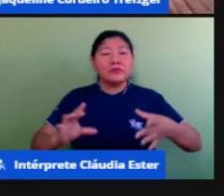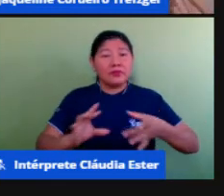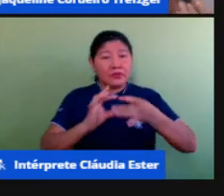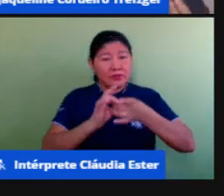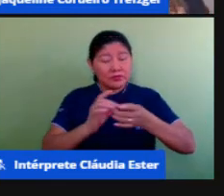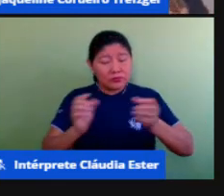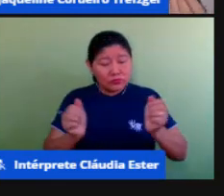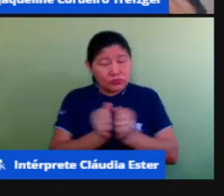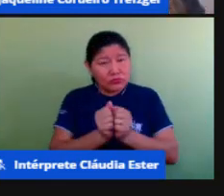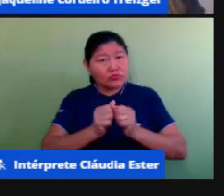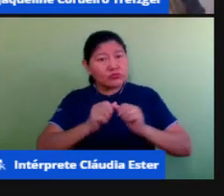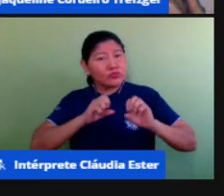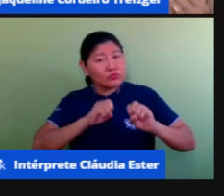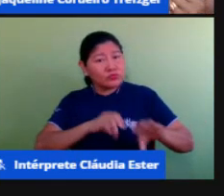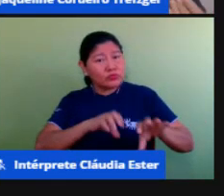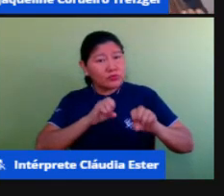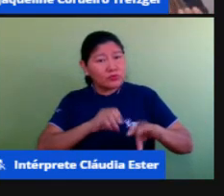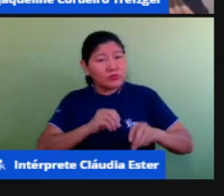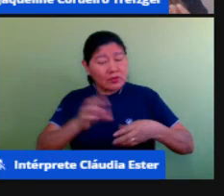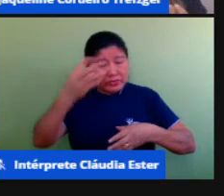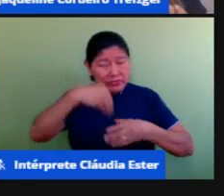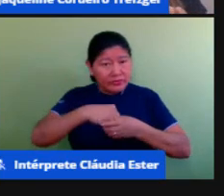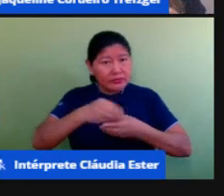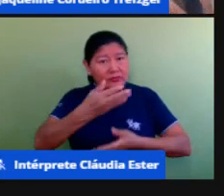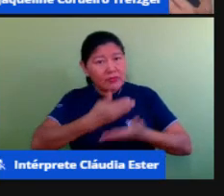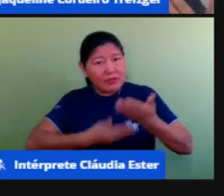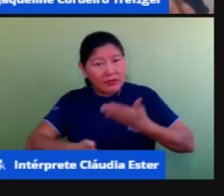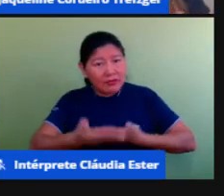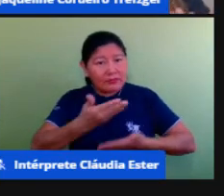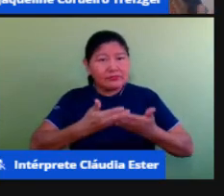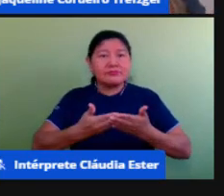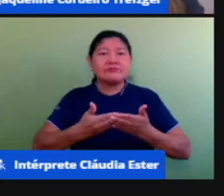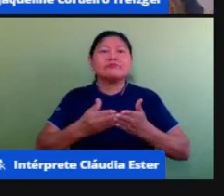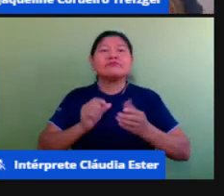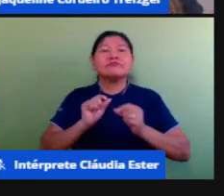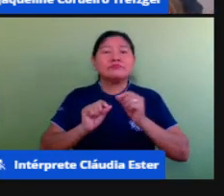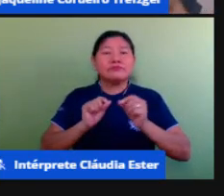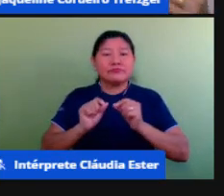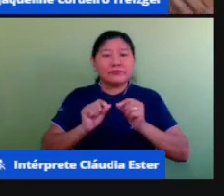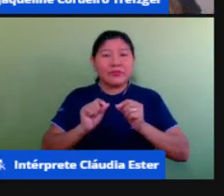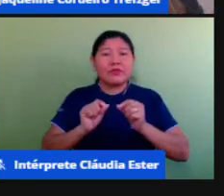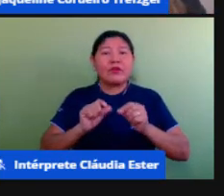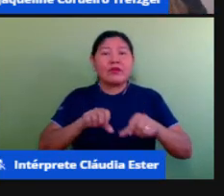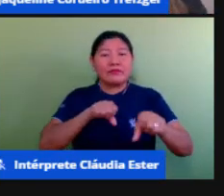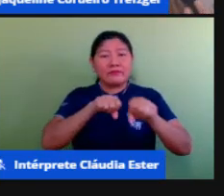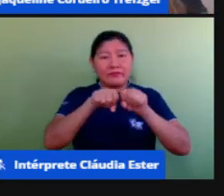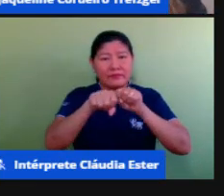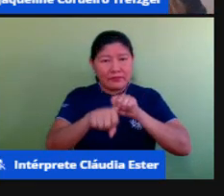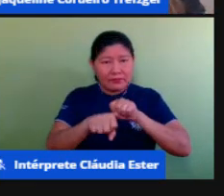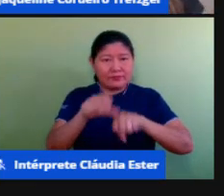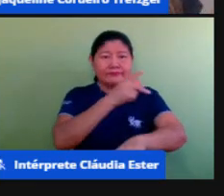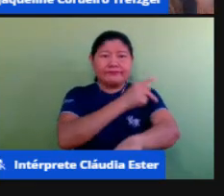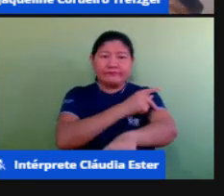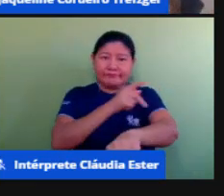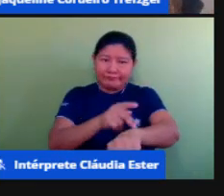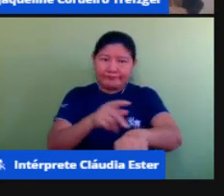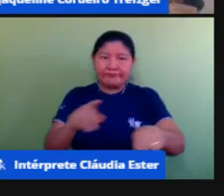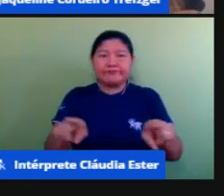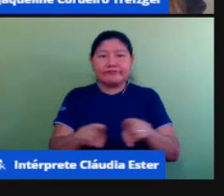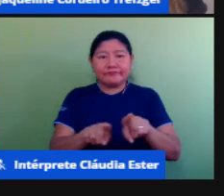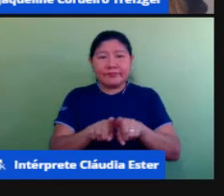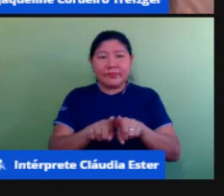sem pertencente aos processos de formações, né? A concepção da educação e da sociedade, se tratando de sociedade